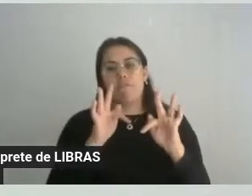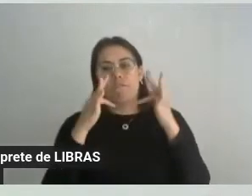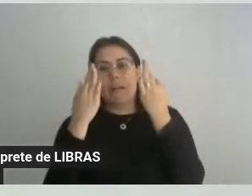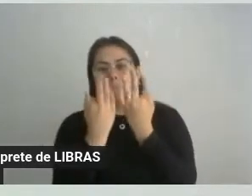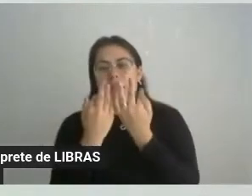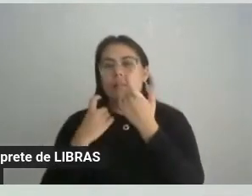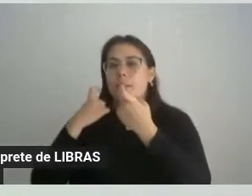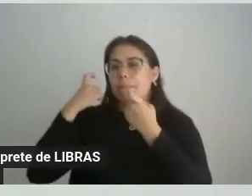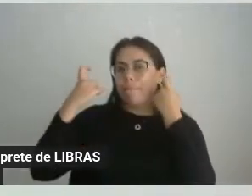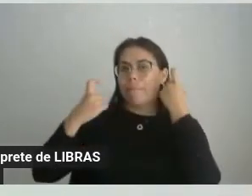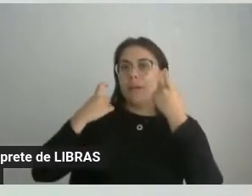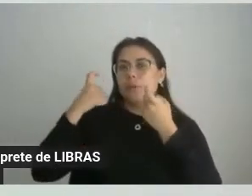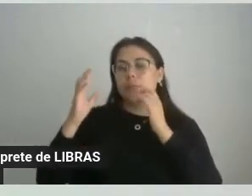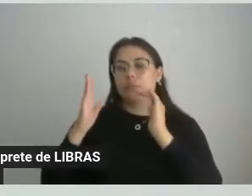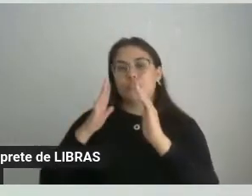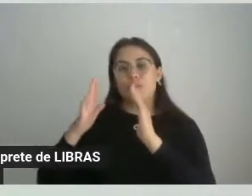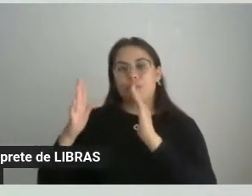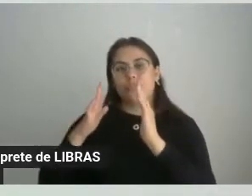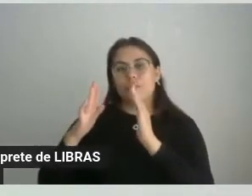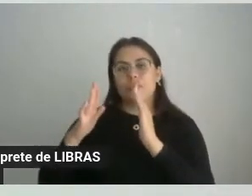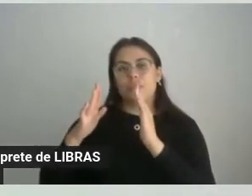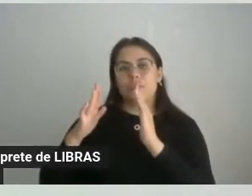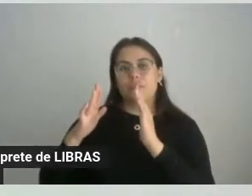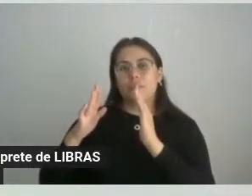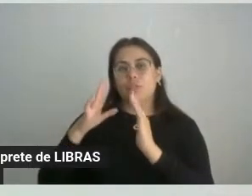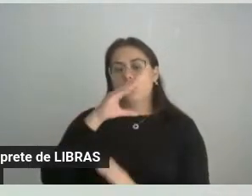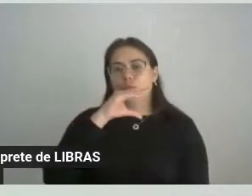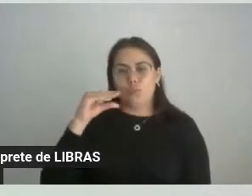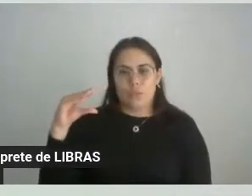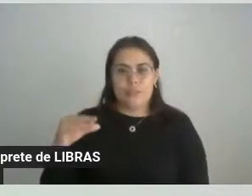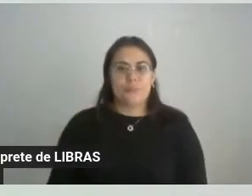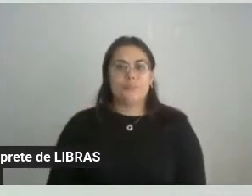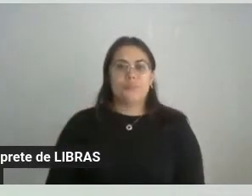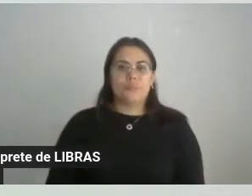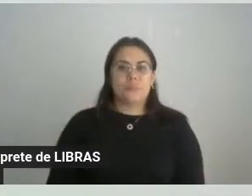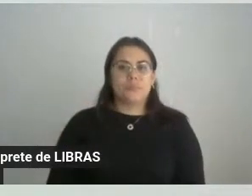preocupação na faixa etária já dos pré-púberes, né?